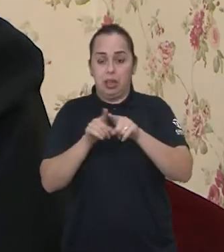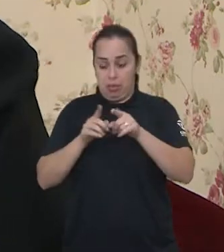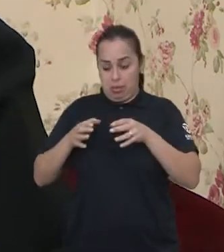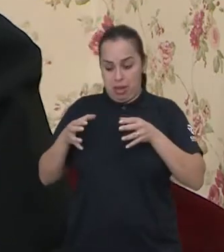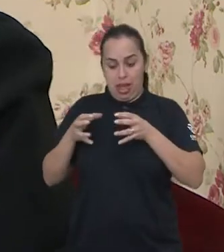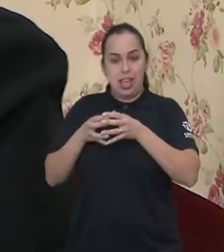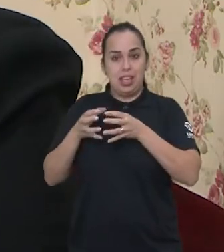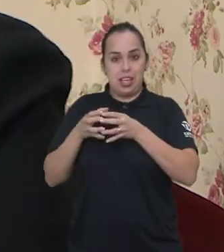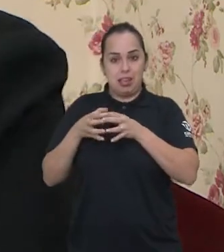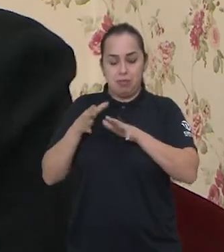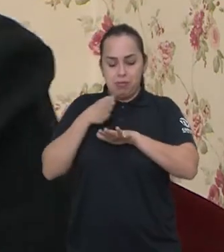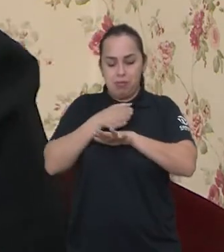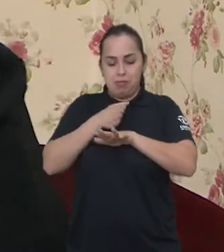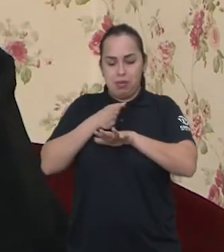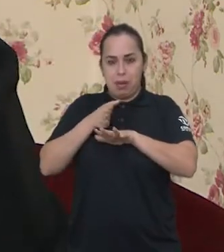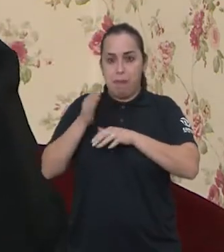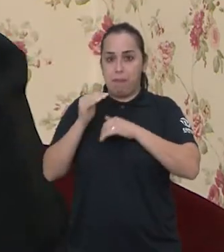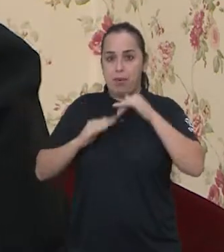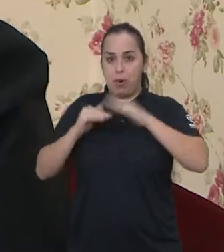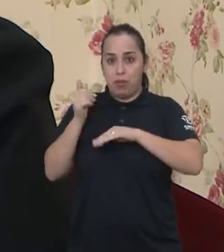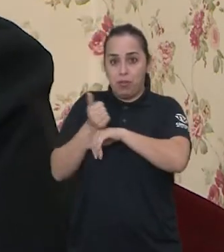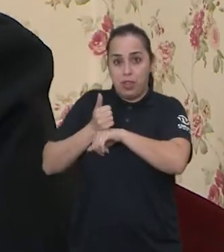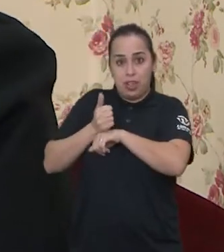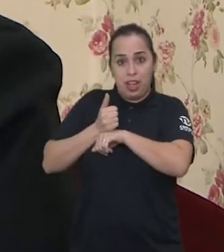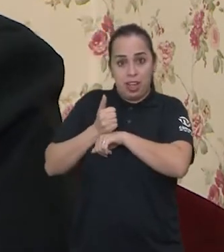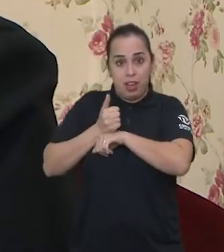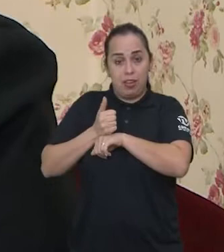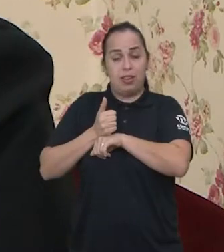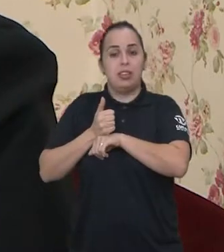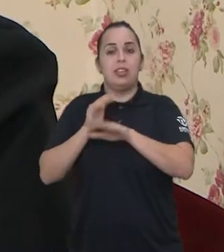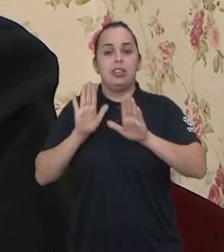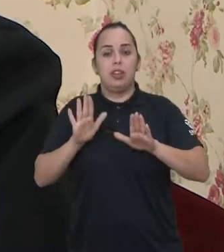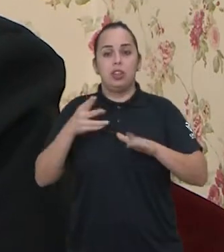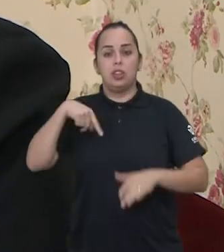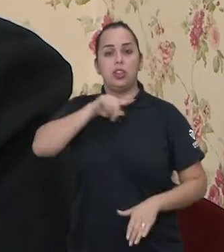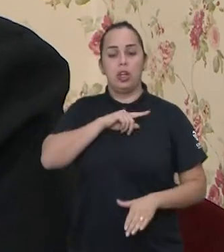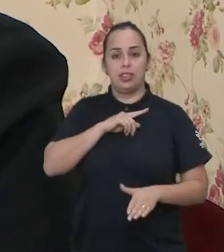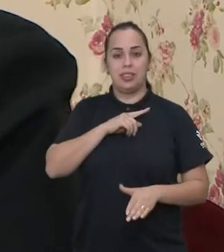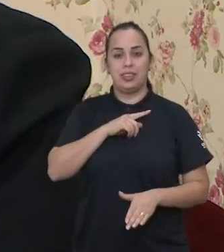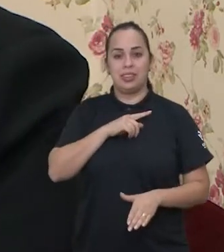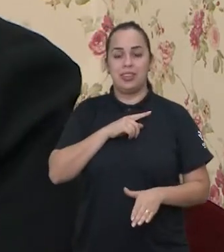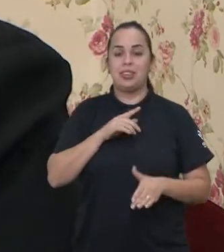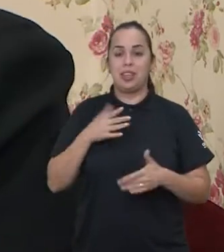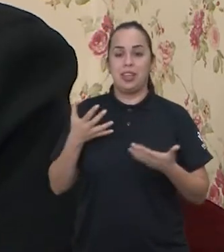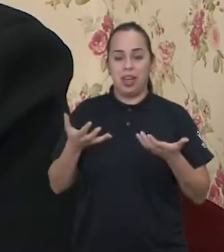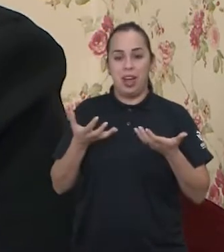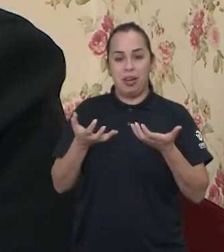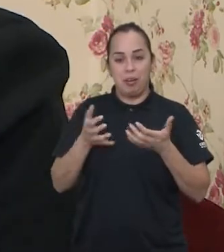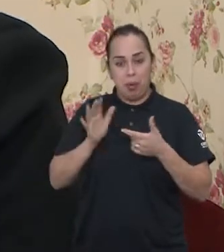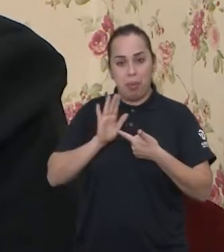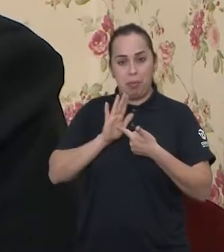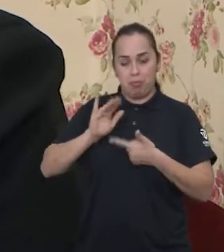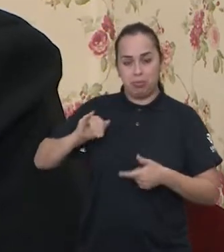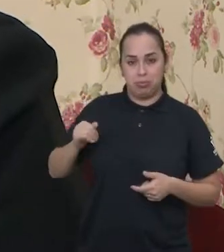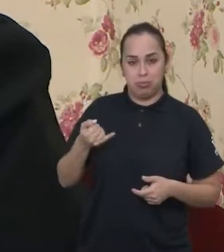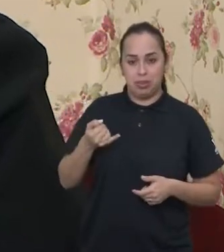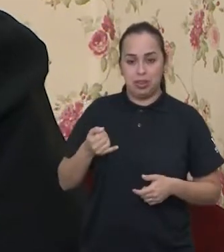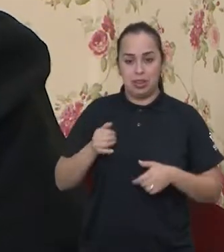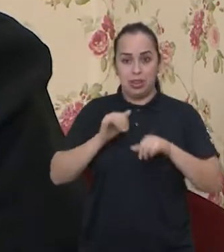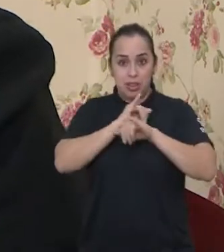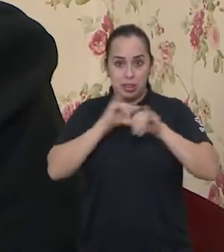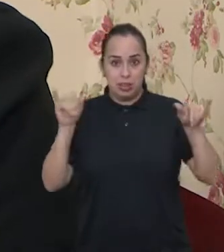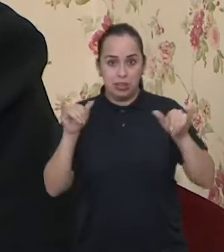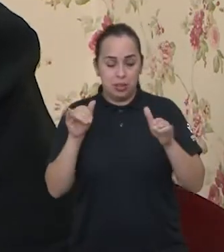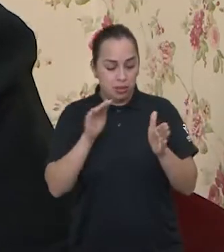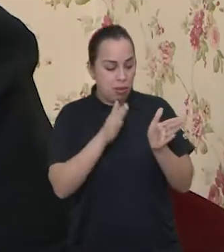todo nessa equipe multidisciplinar que o extremamente importante nós aqui na Câmara quero aproveitar